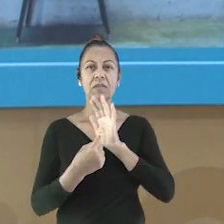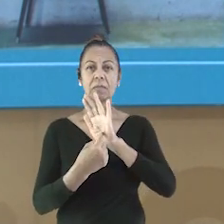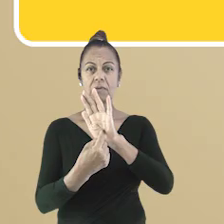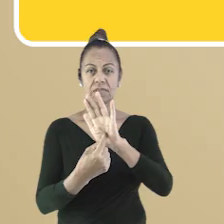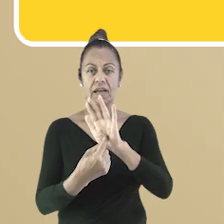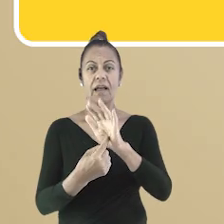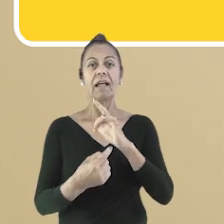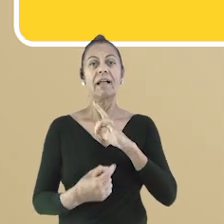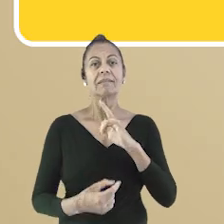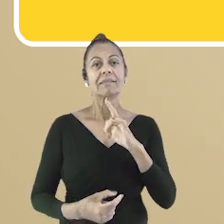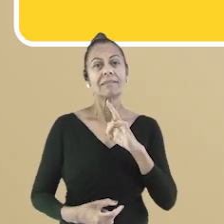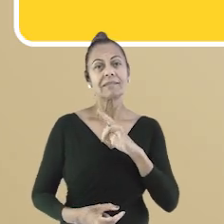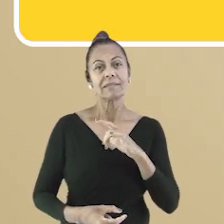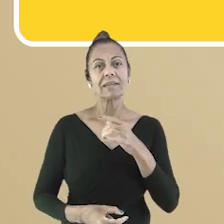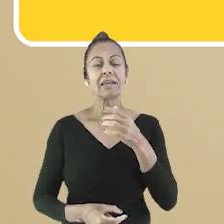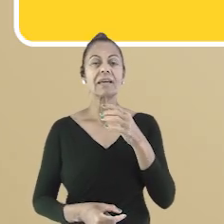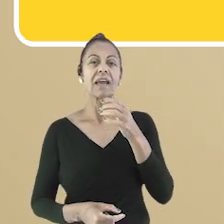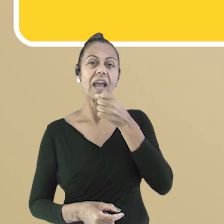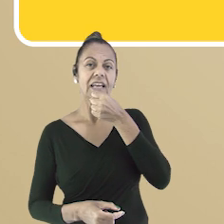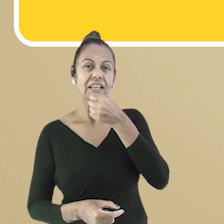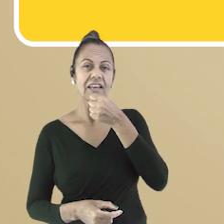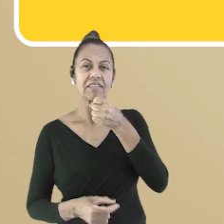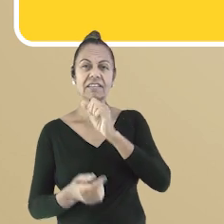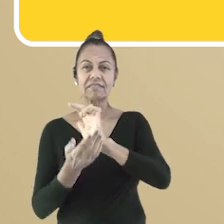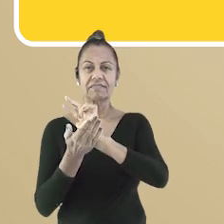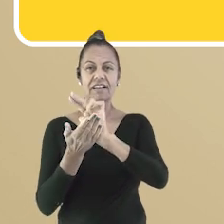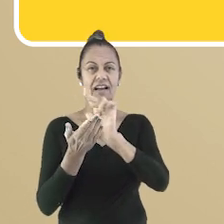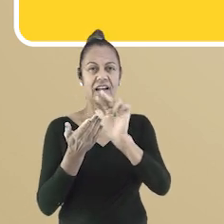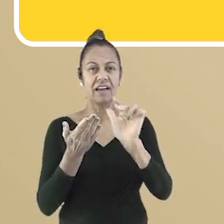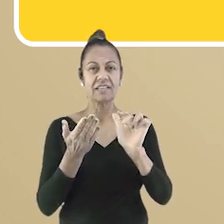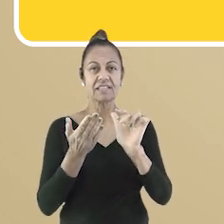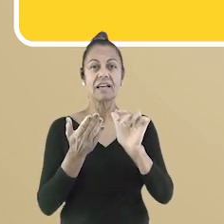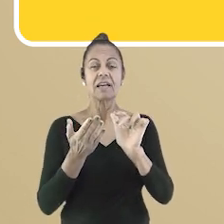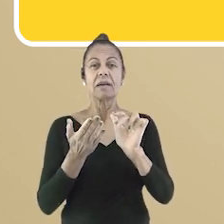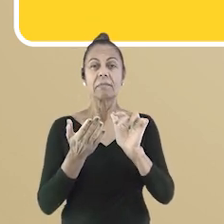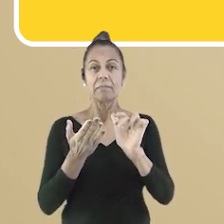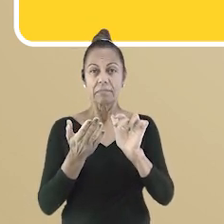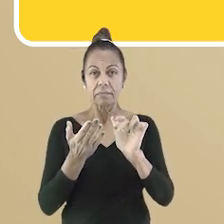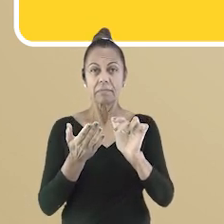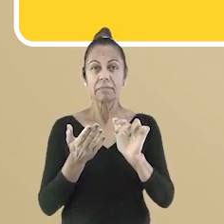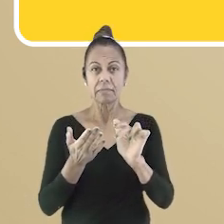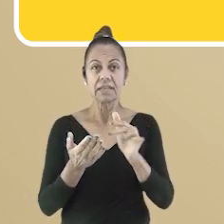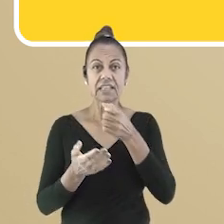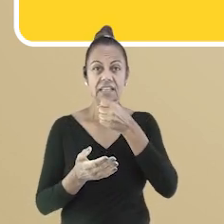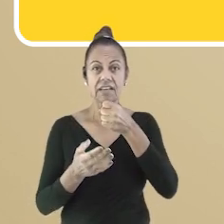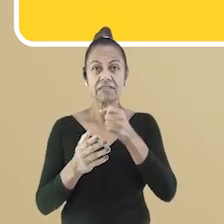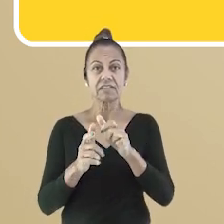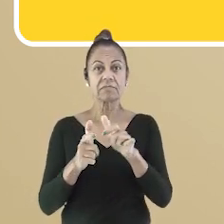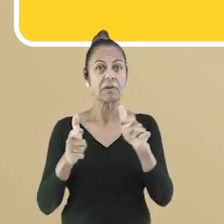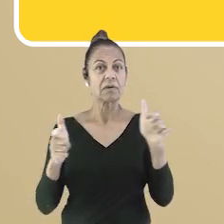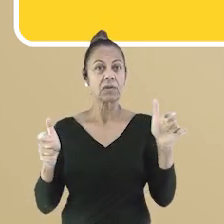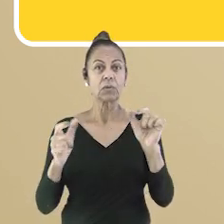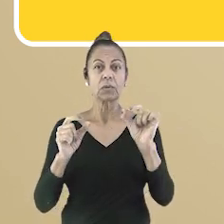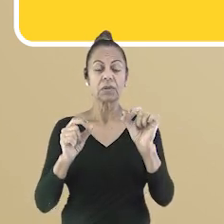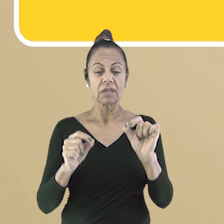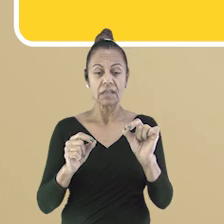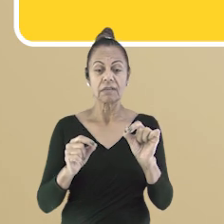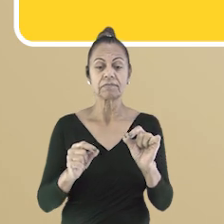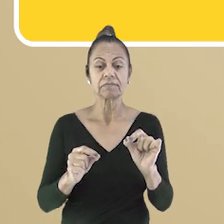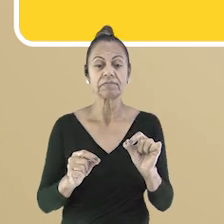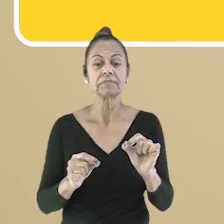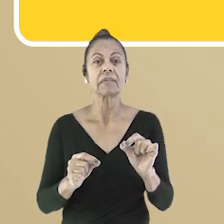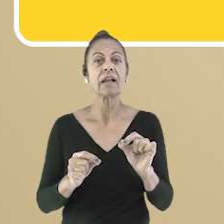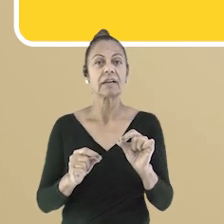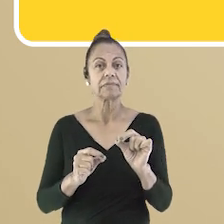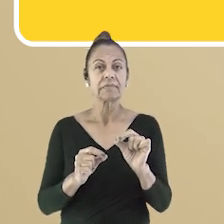população. Temos diversos tipos de entrevistas. As mais conhecidas são entrevista jornalística